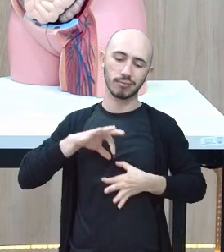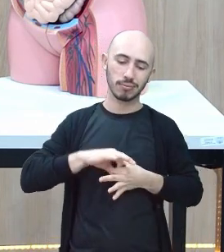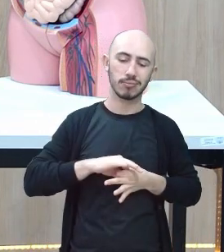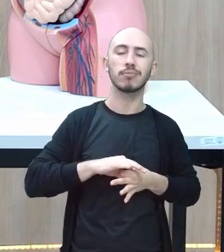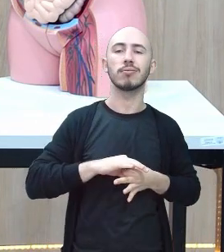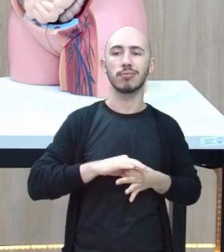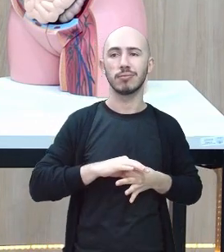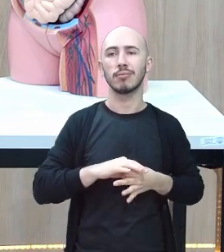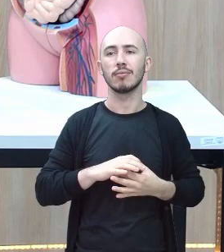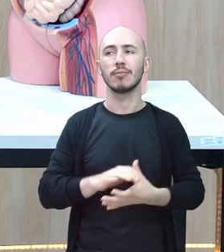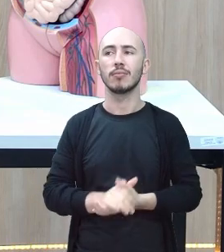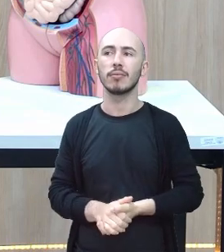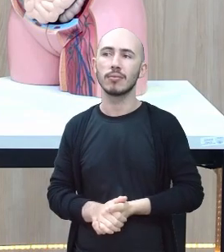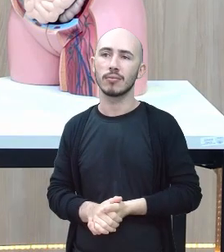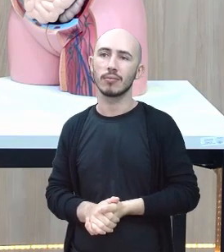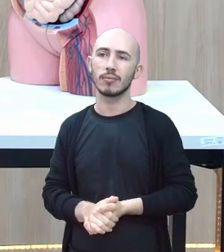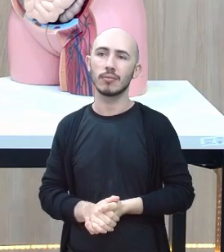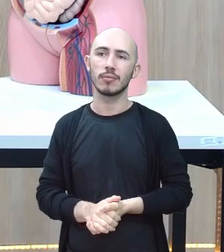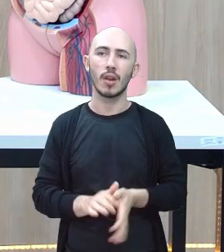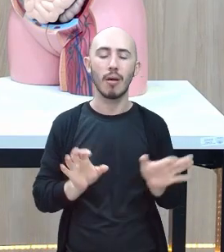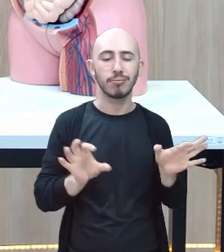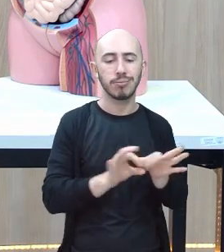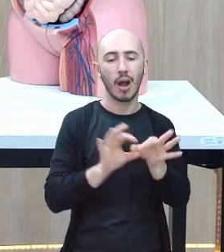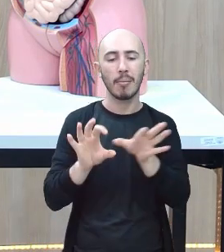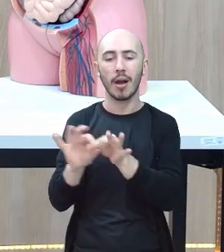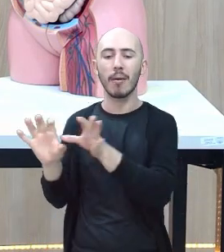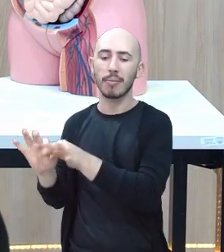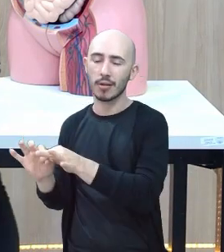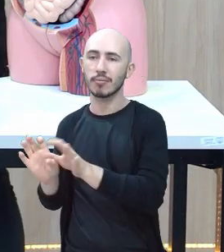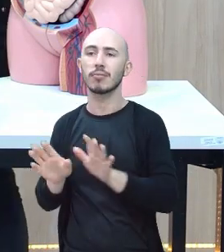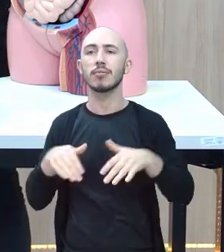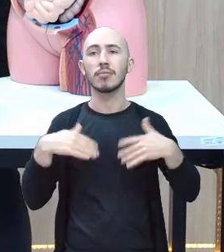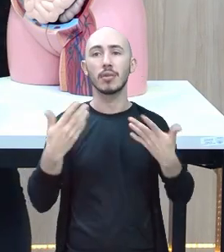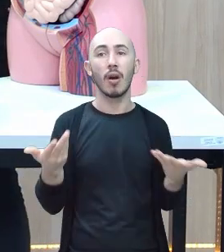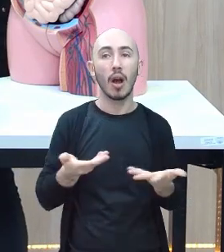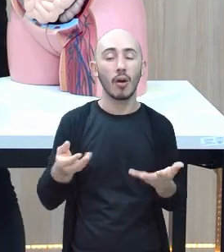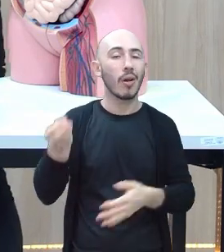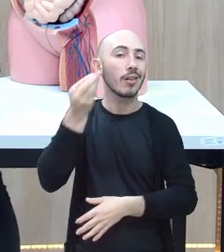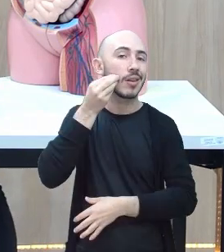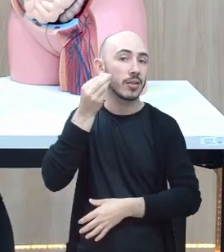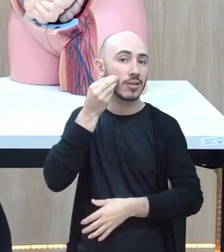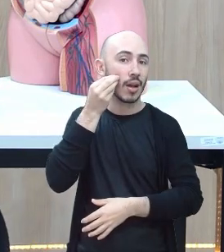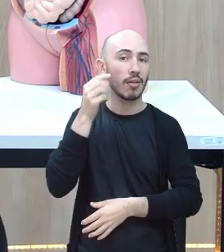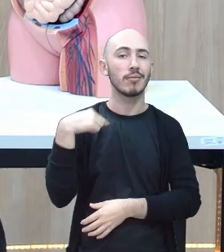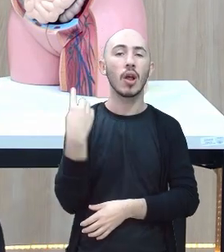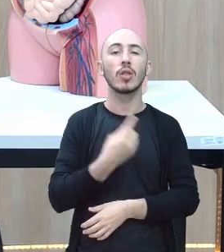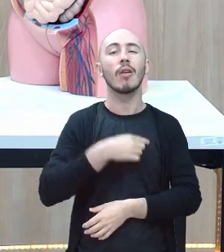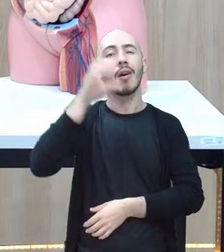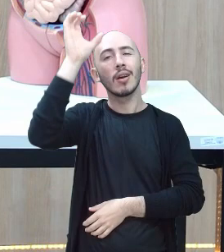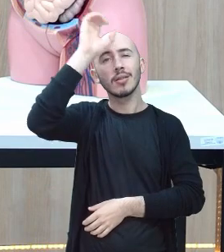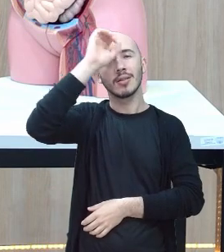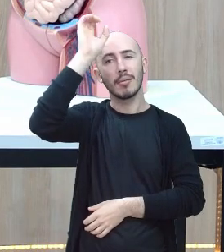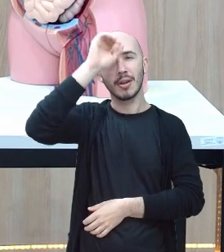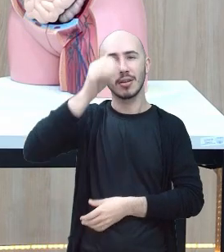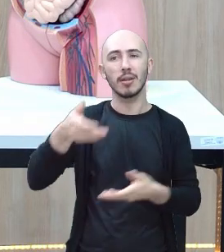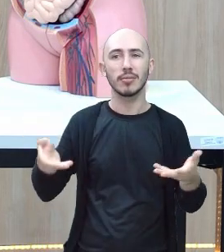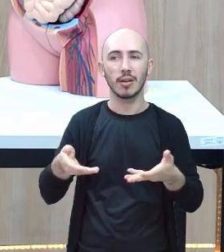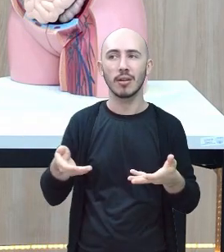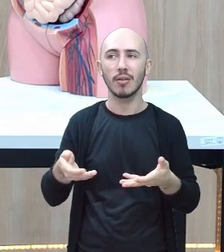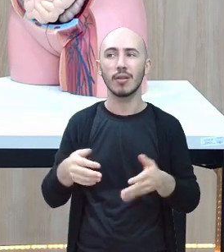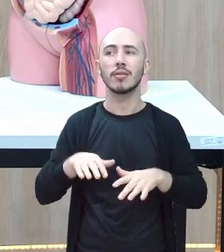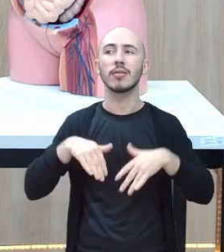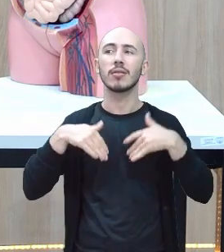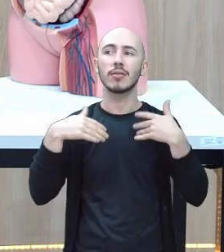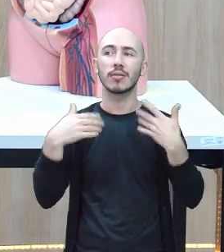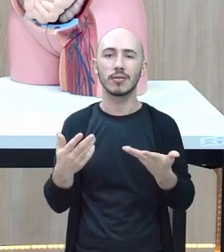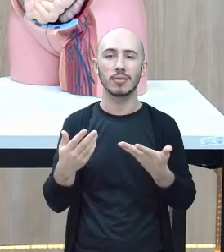interagindo com o outro. E aqui vamos testar o nosso conhecimento, o que aprendemos. Vamos fazer de